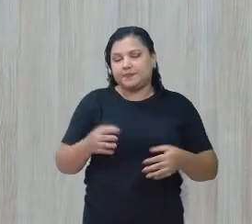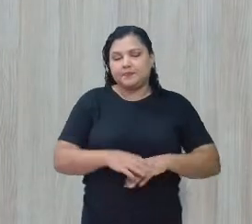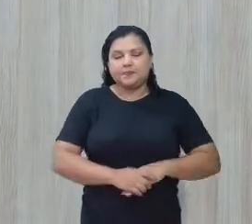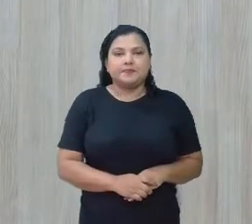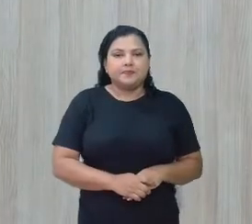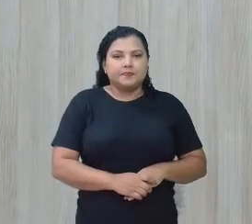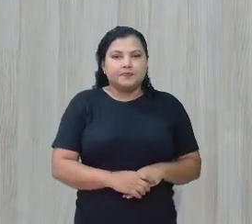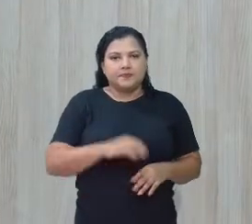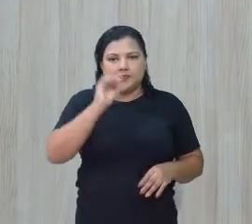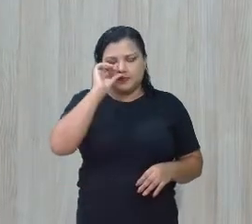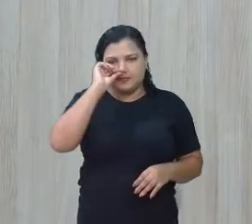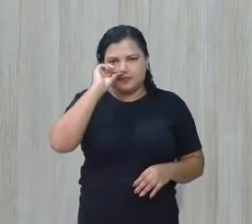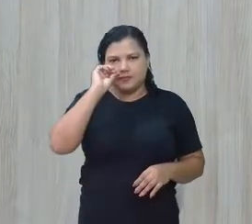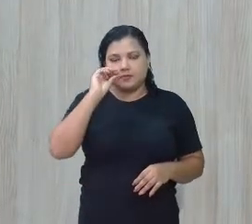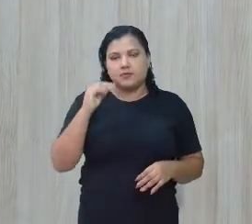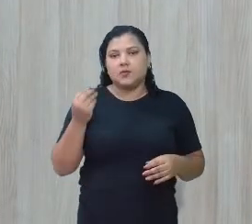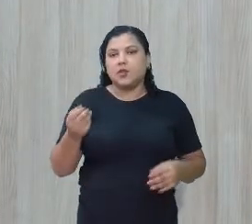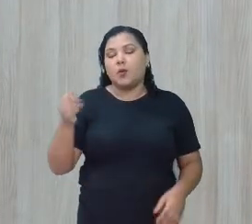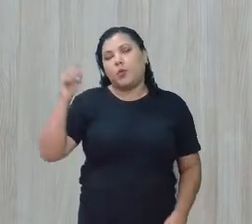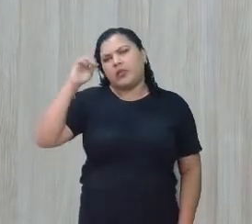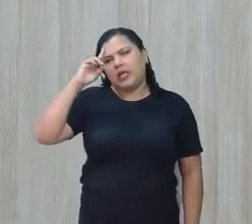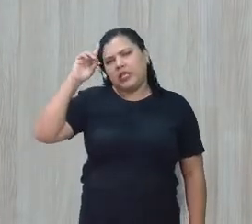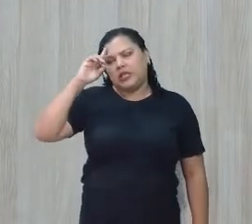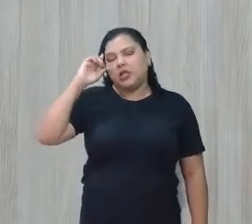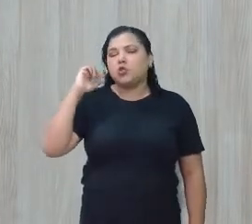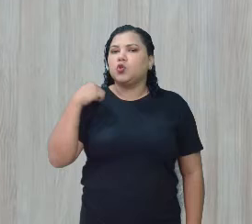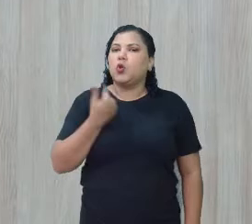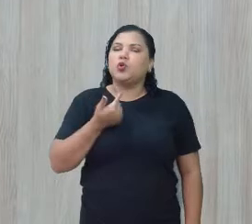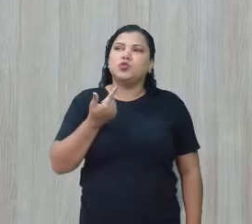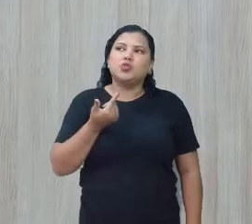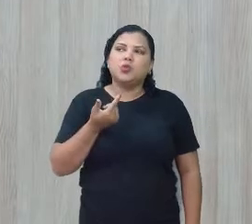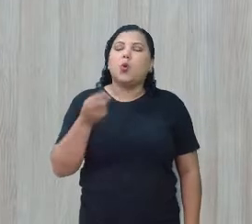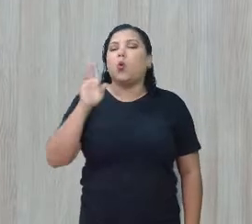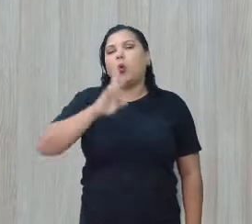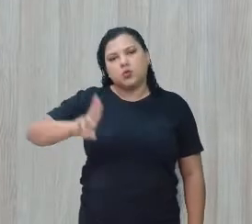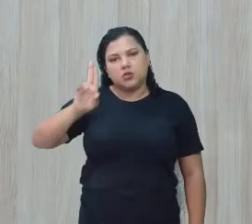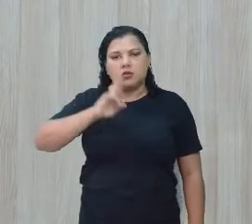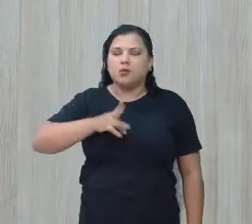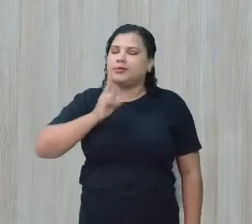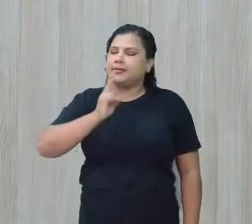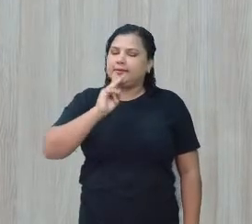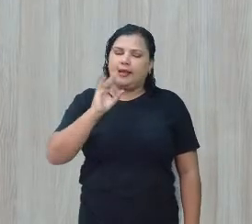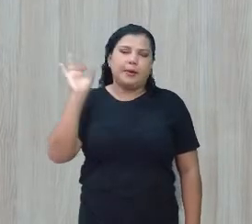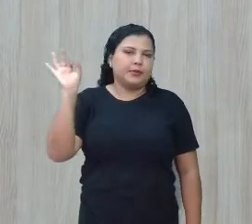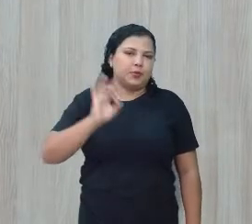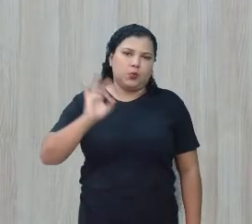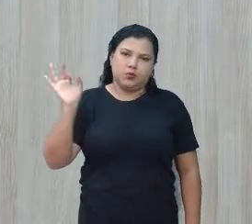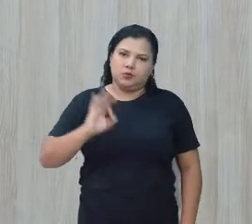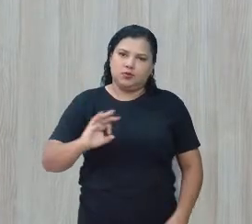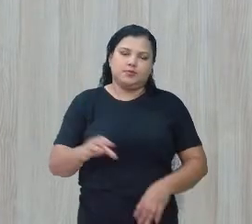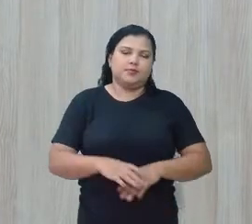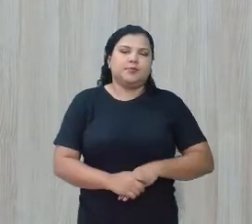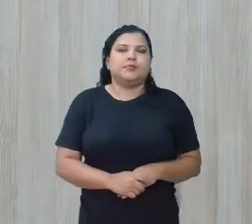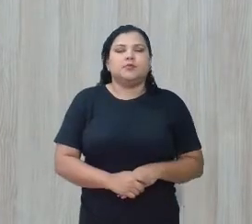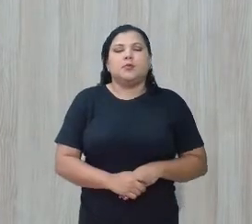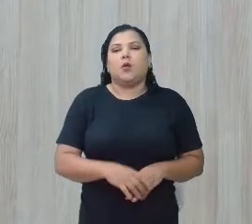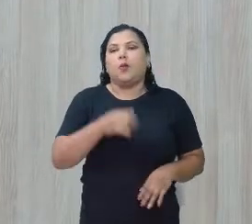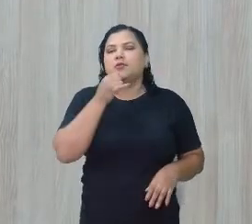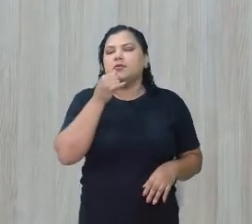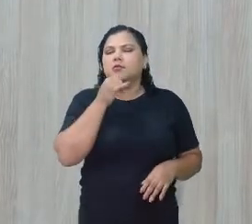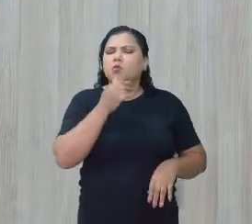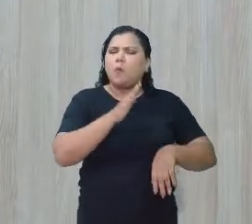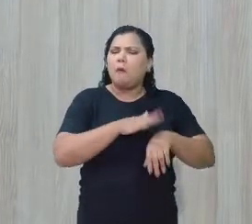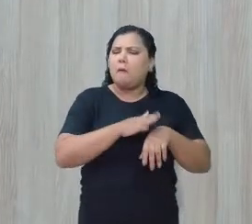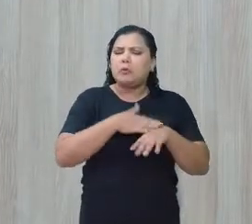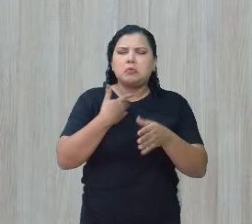tá certo? Então, no nosso dia a dia, a gente não tem como fugir das relações percentuais, né? Então, se a gente observar em qualquer